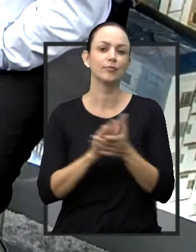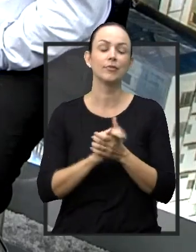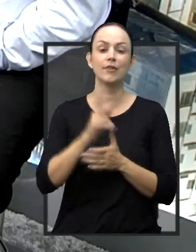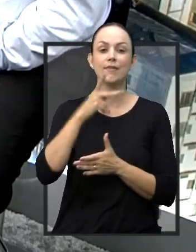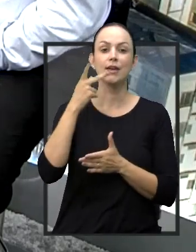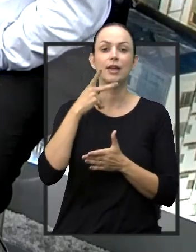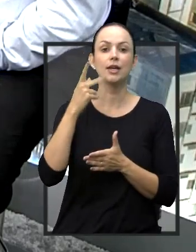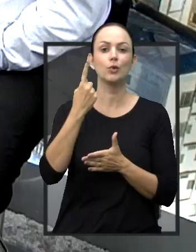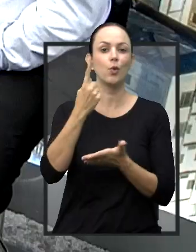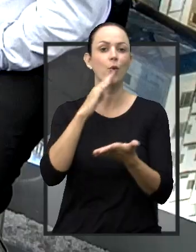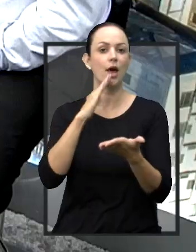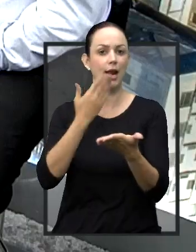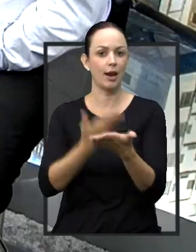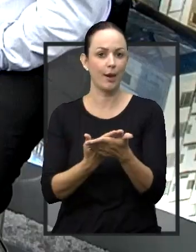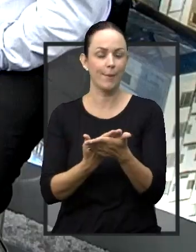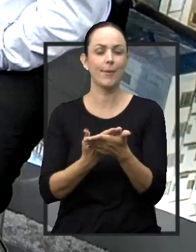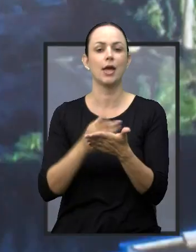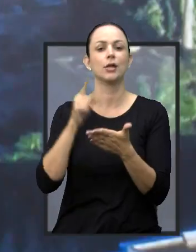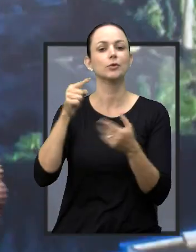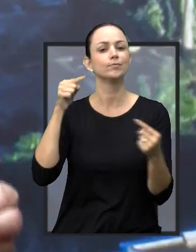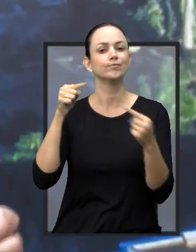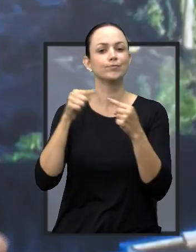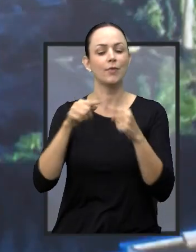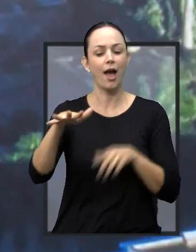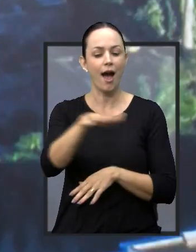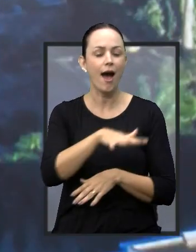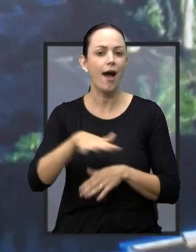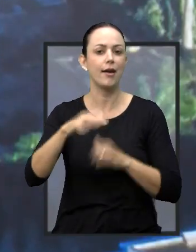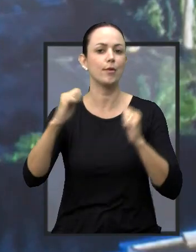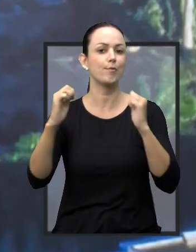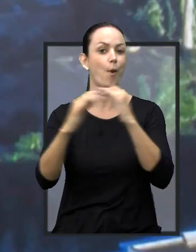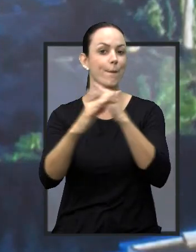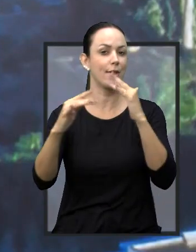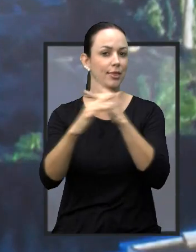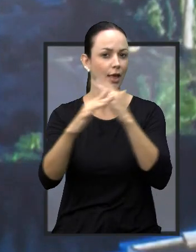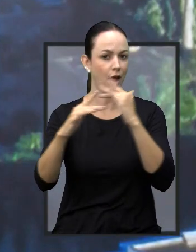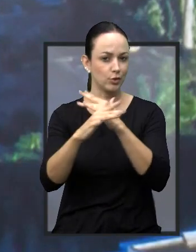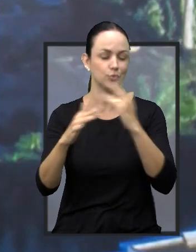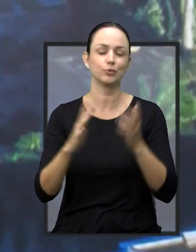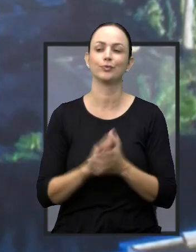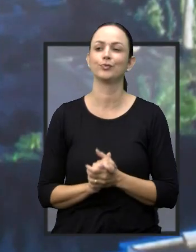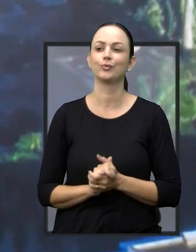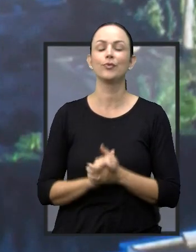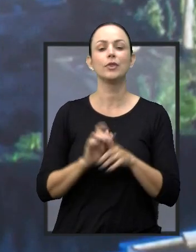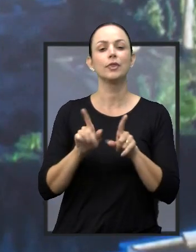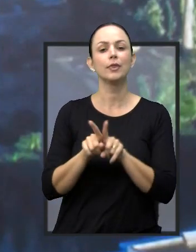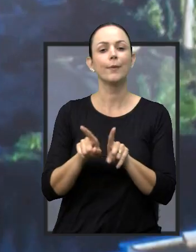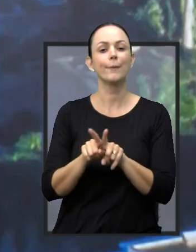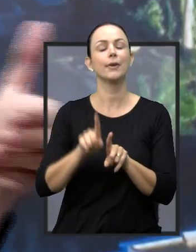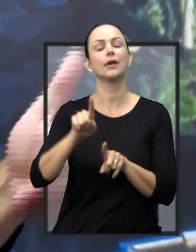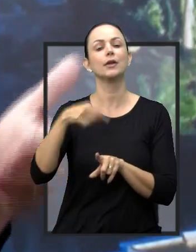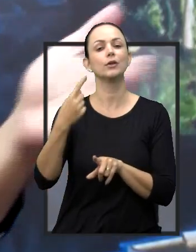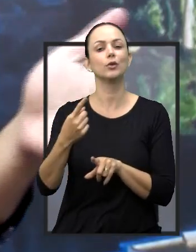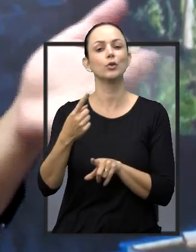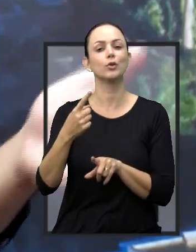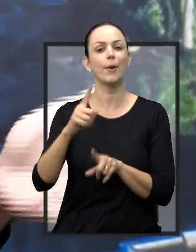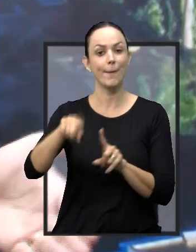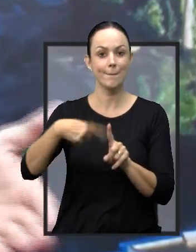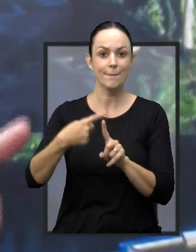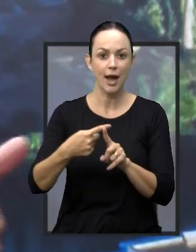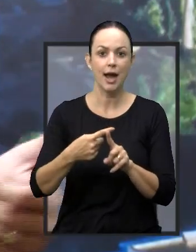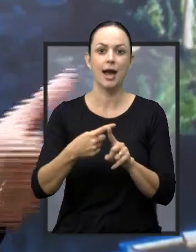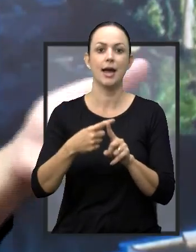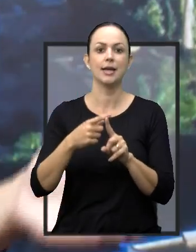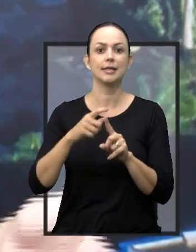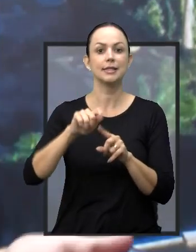um requerimento que dialoga com a área de mobilidade urbana, né? E, querendo ou não, em oferecer mais